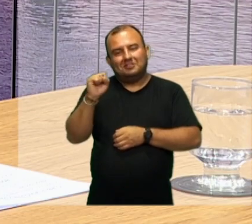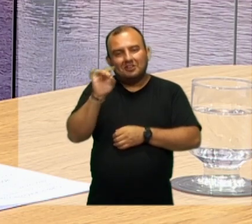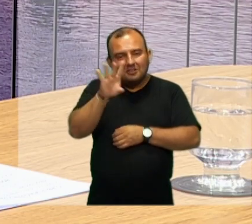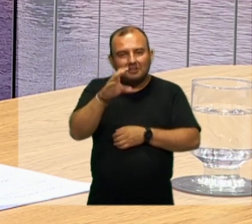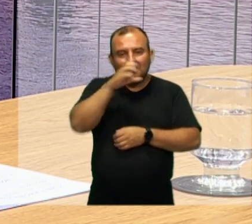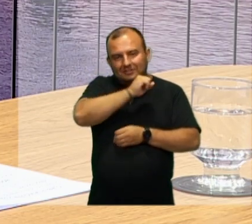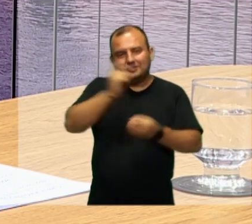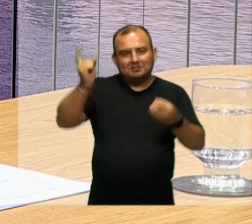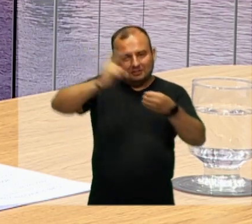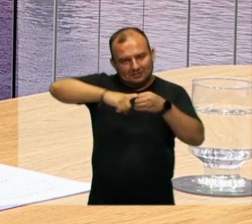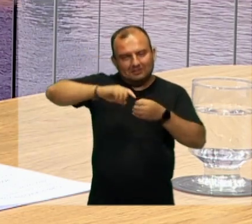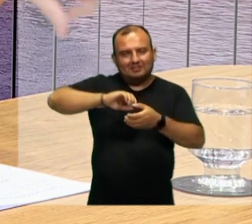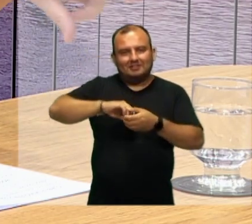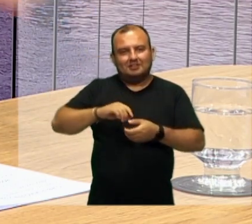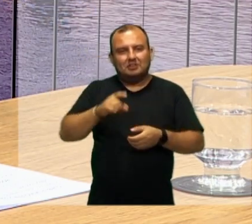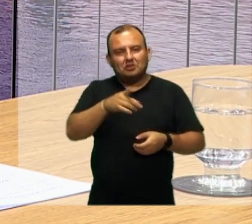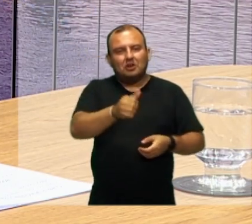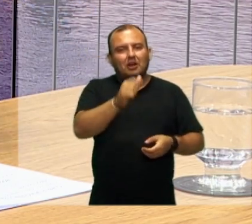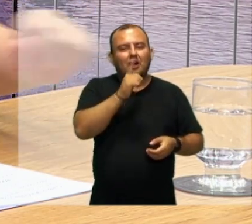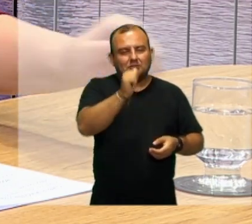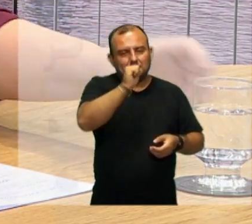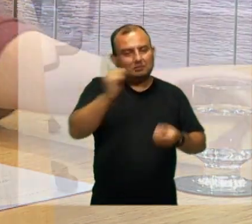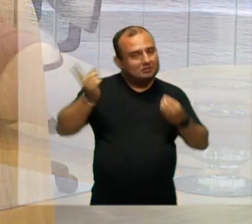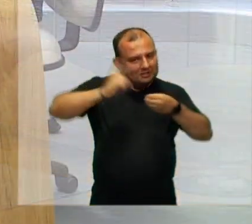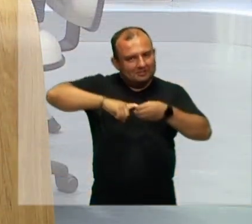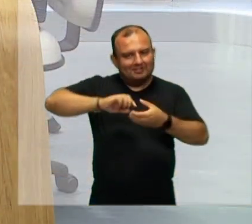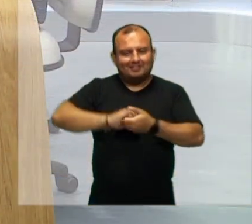É só um minutinho, a gente já volta. É só um tempo tomar uma água.